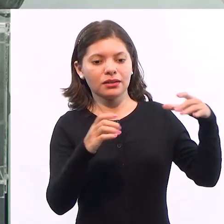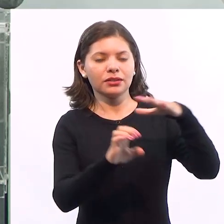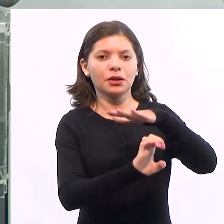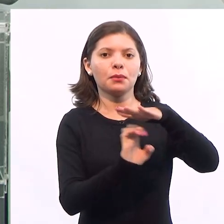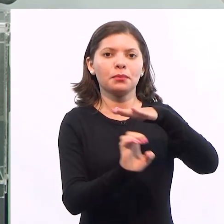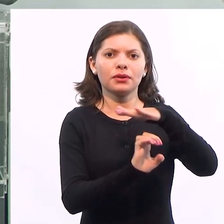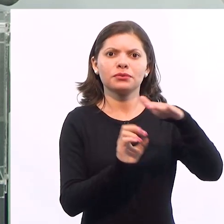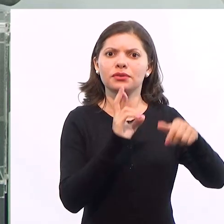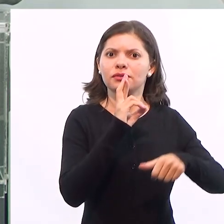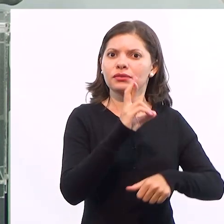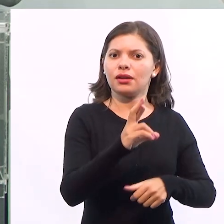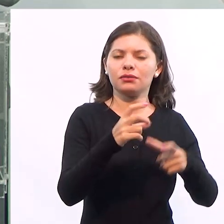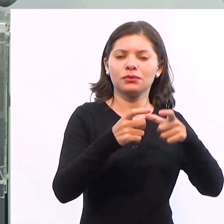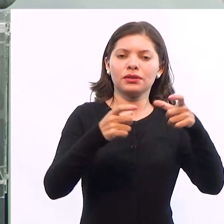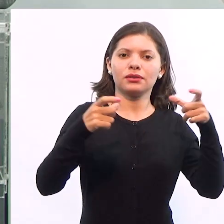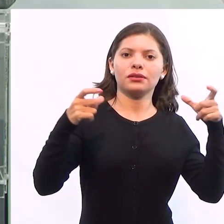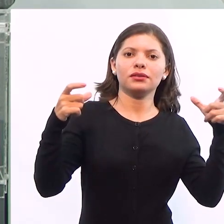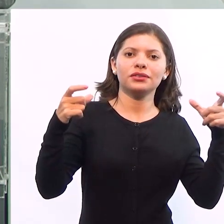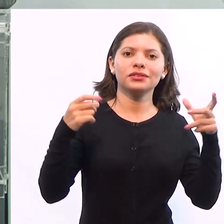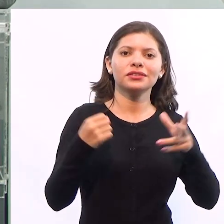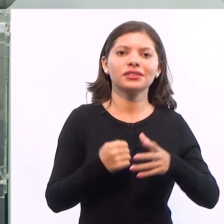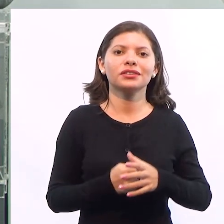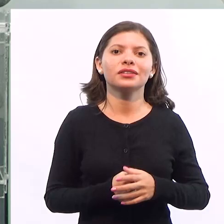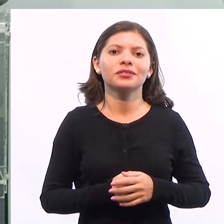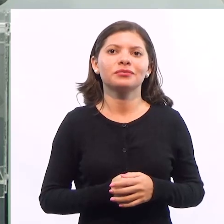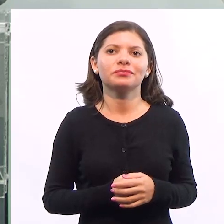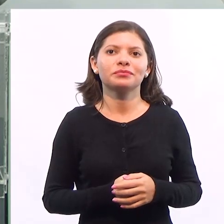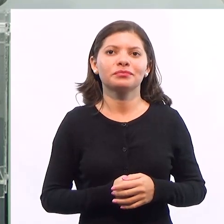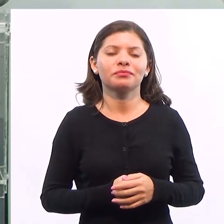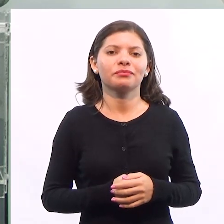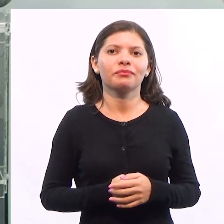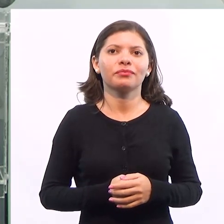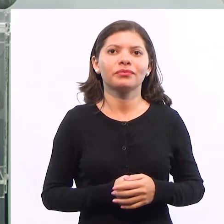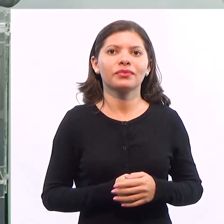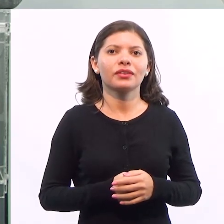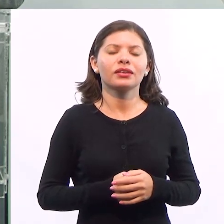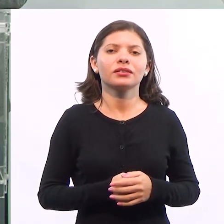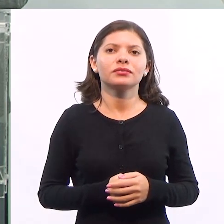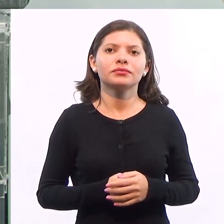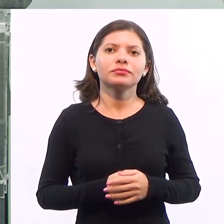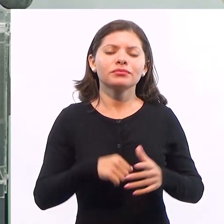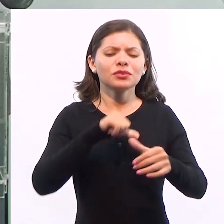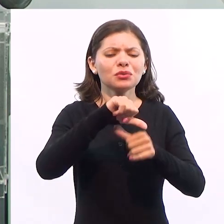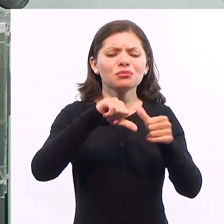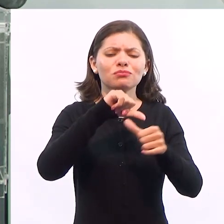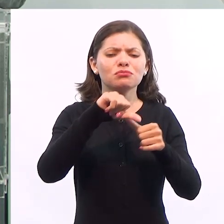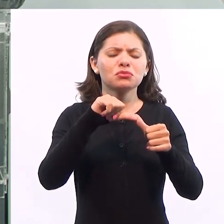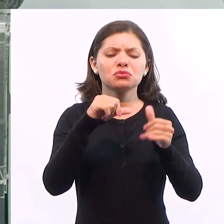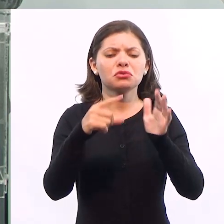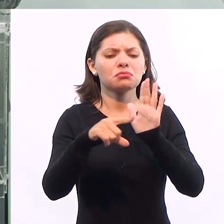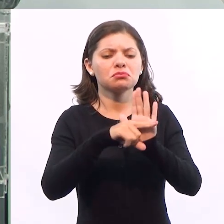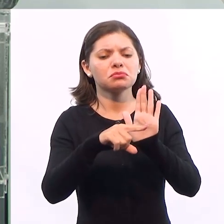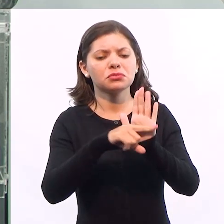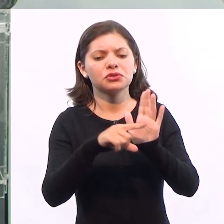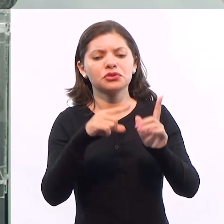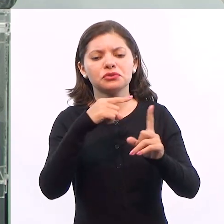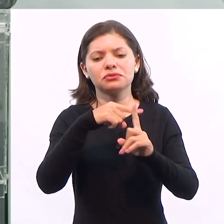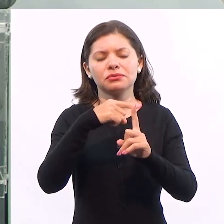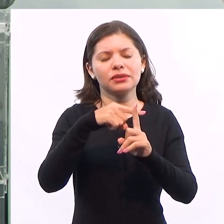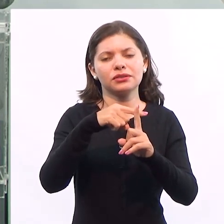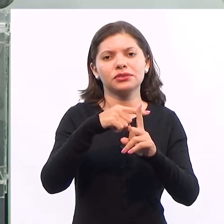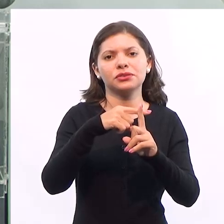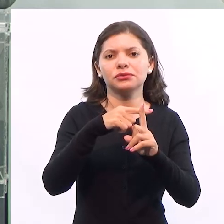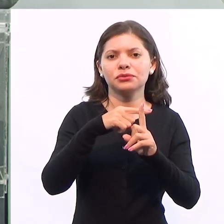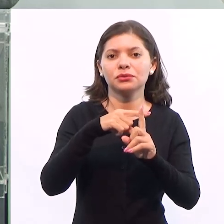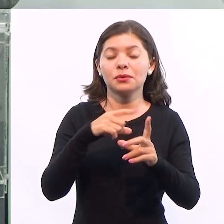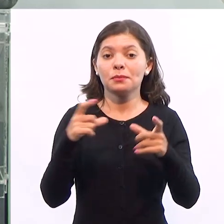cada caso é um caso. A grande, ela pode ter um resultado muito grande que de repente não vai fazer tanto efeito. Tá? Pode